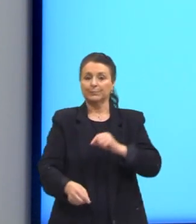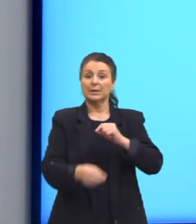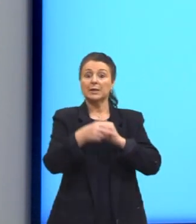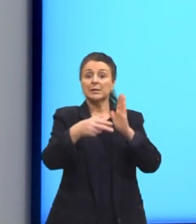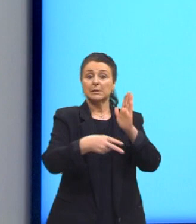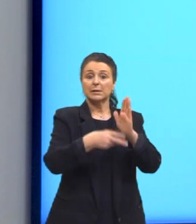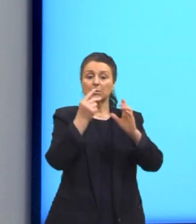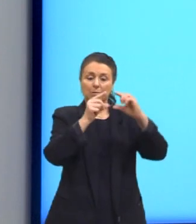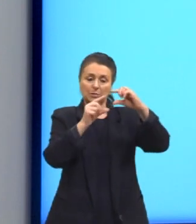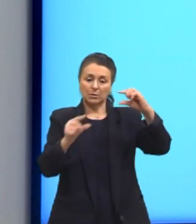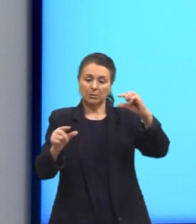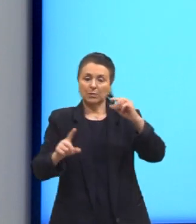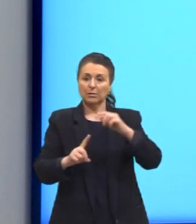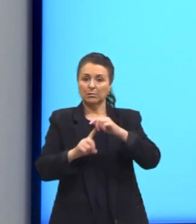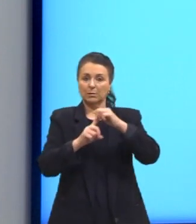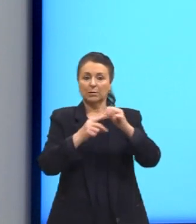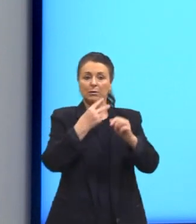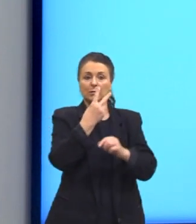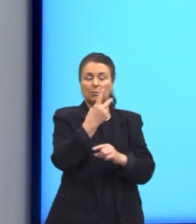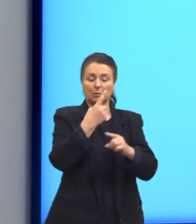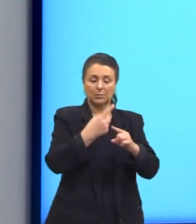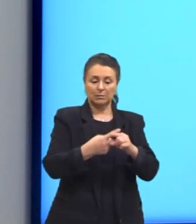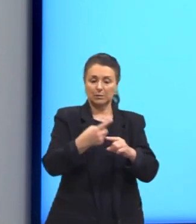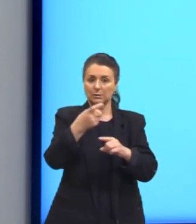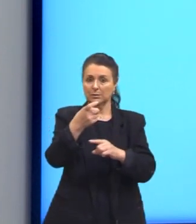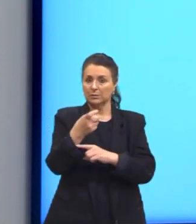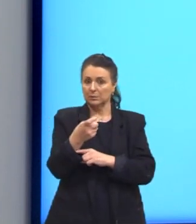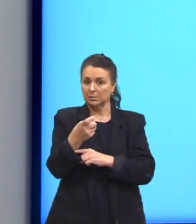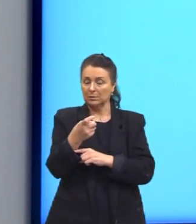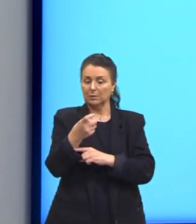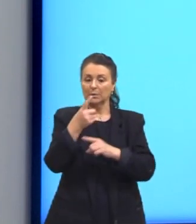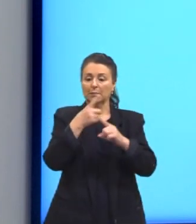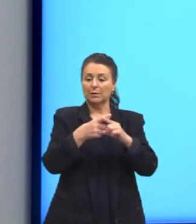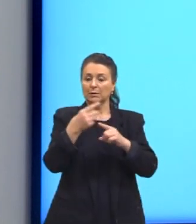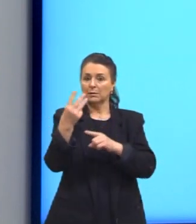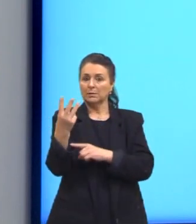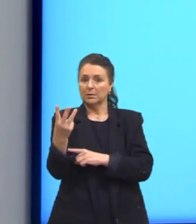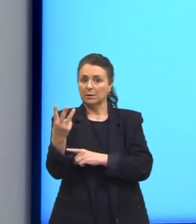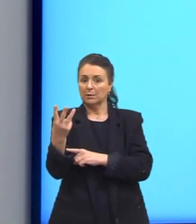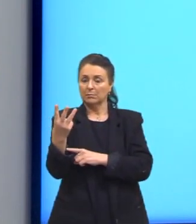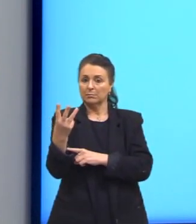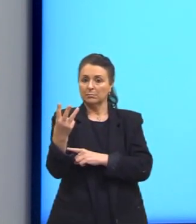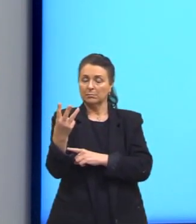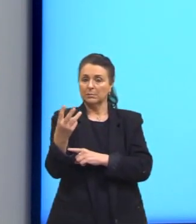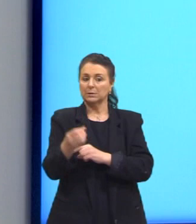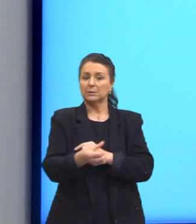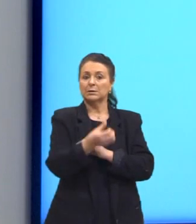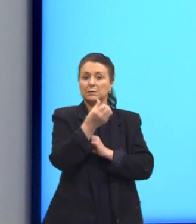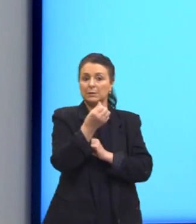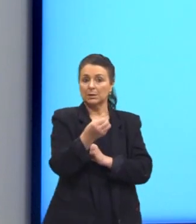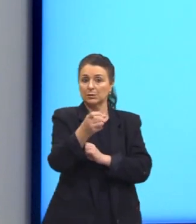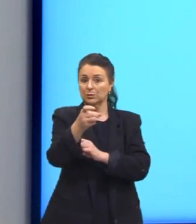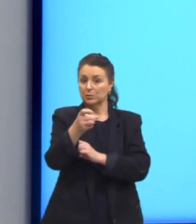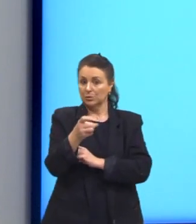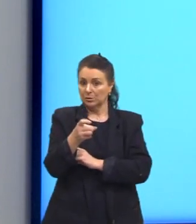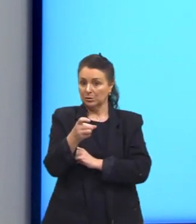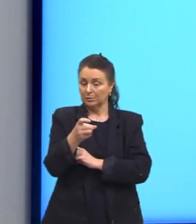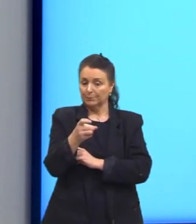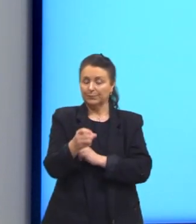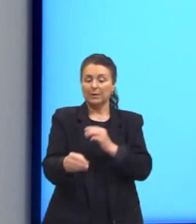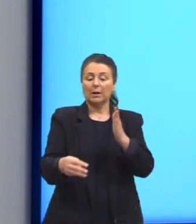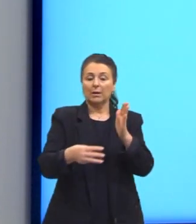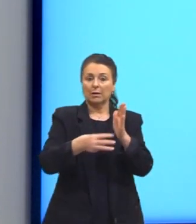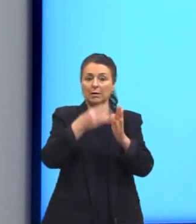diagonal principal, 2 vezes x vezes 3, que dá 6x. E a